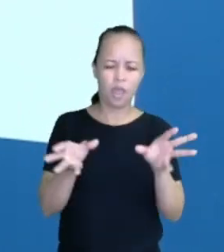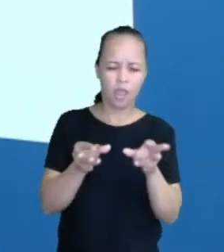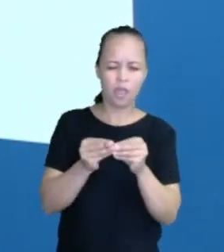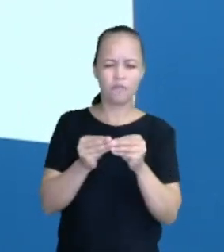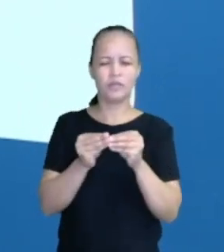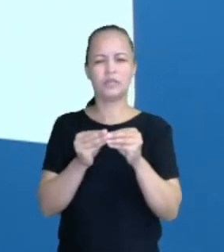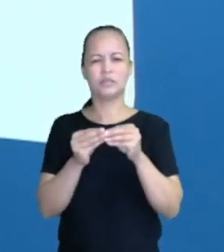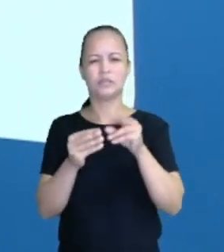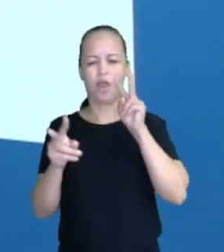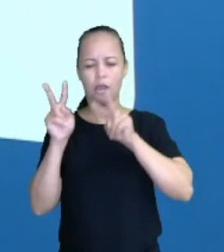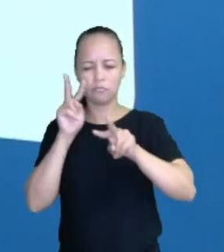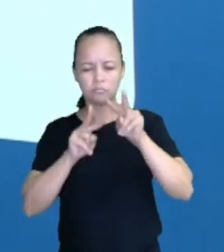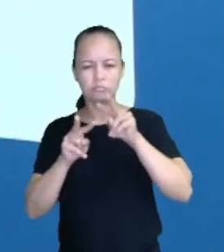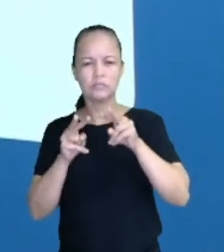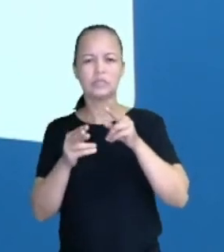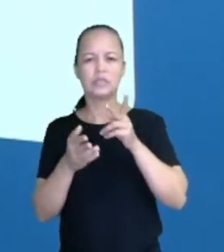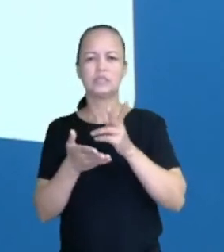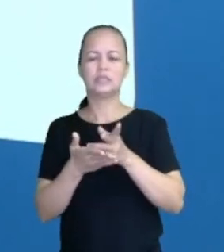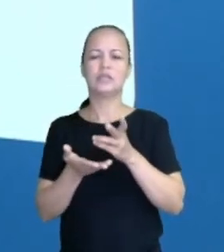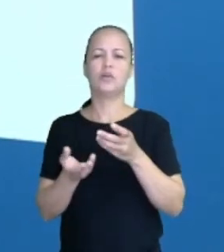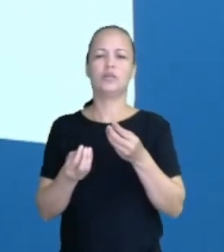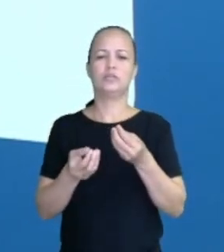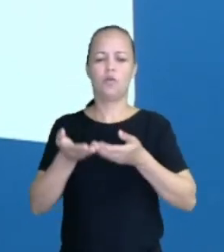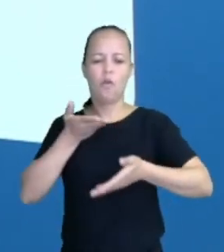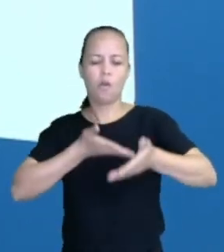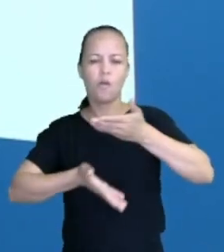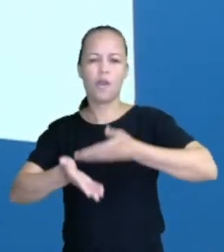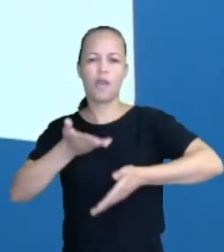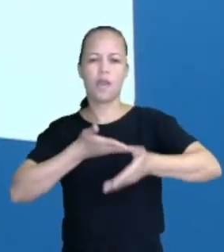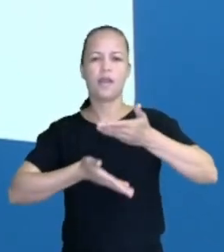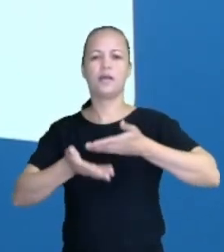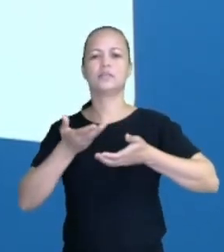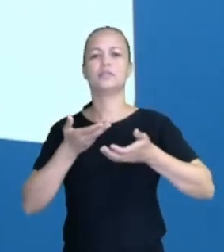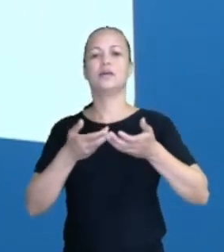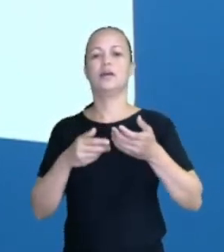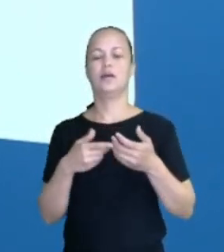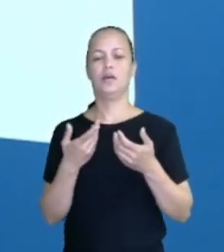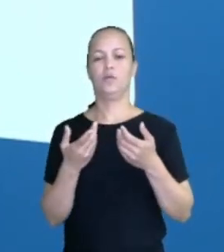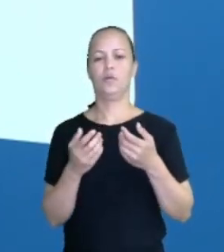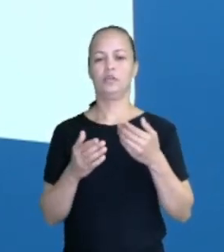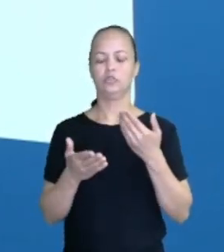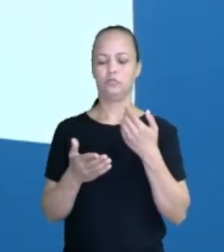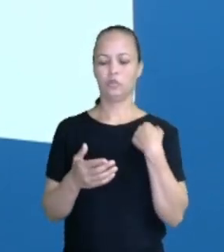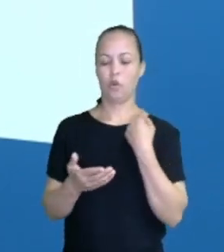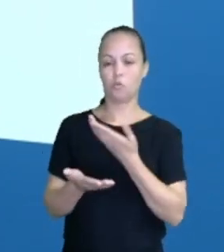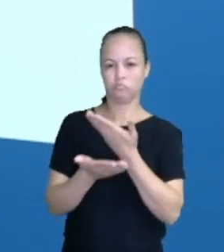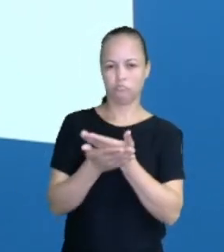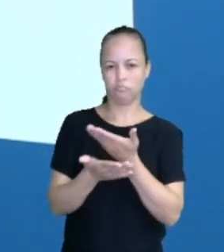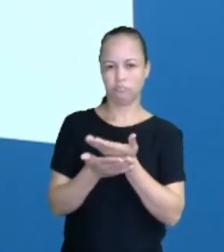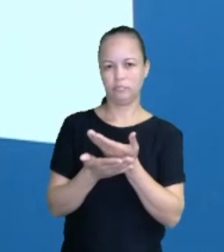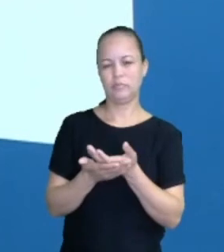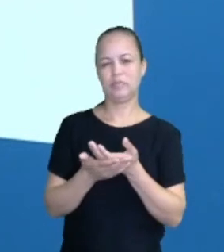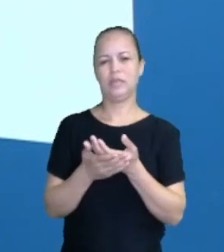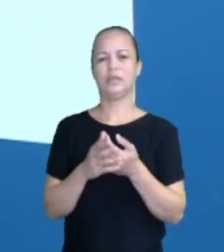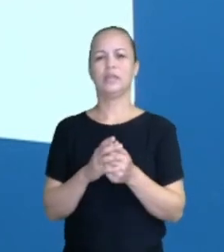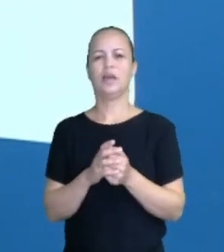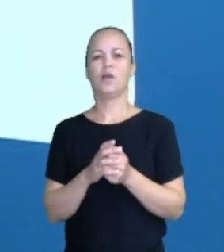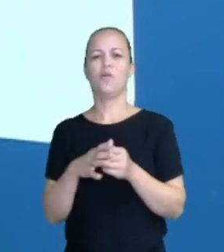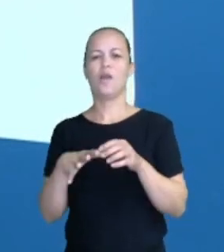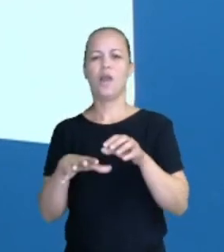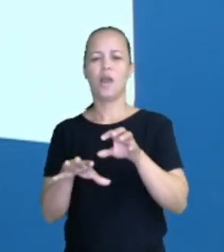vocês sempre se orientem com relação às nossas aulas. Então, acessa